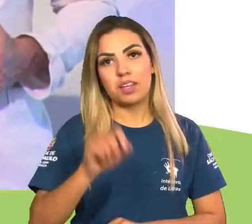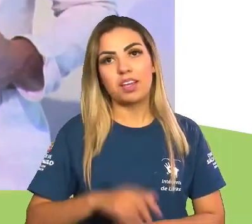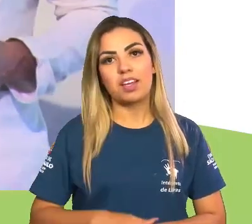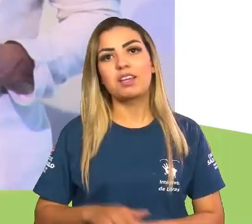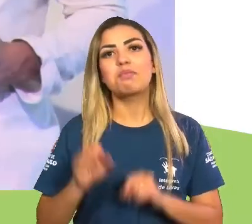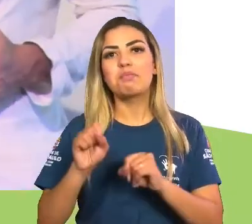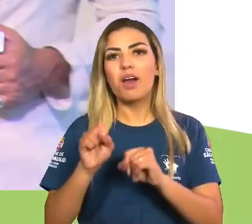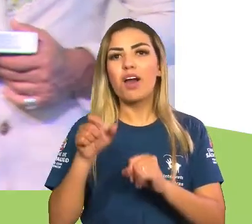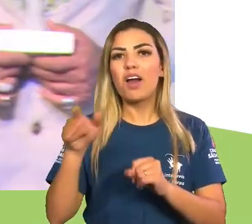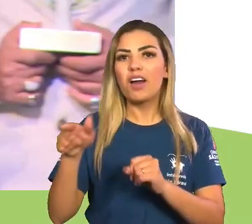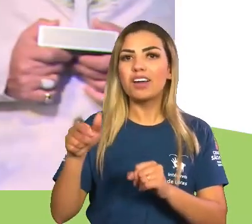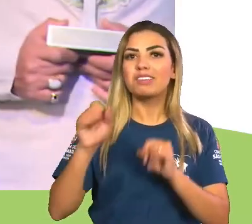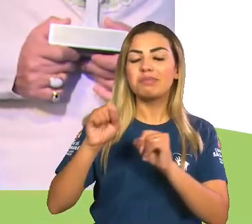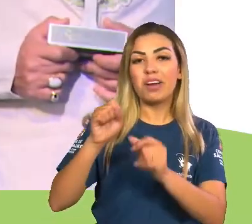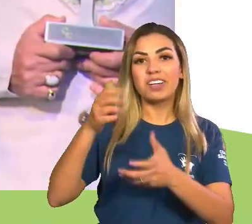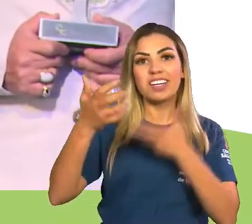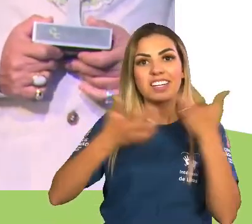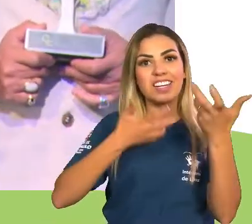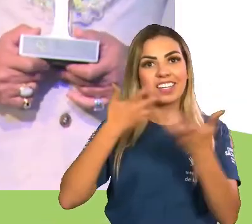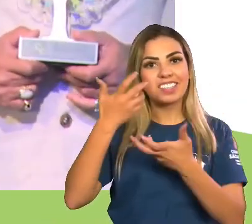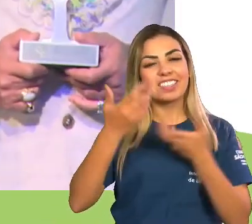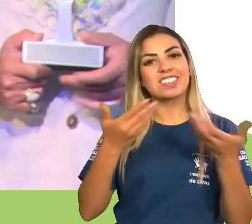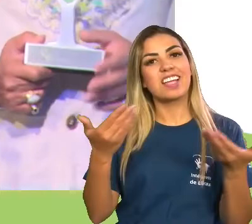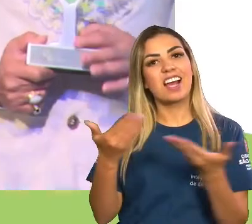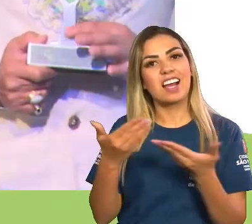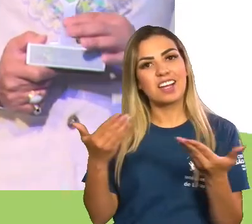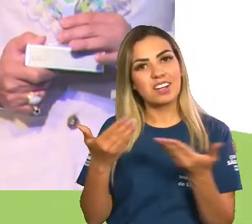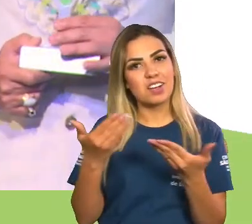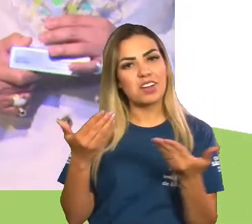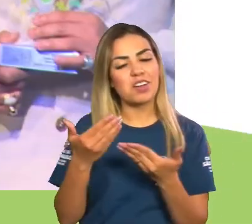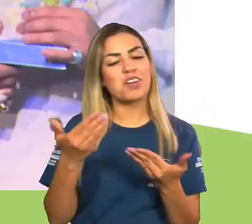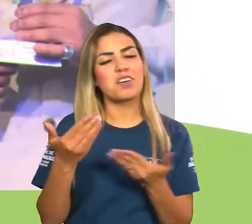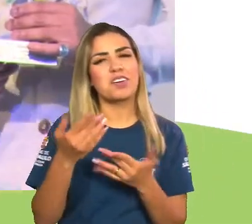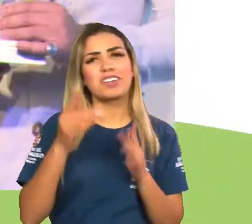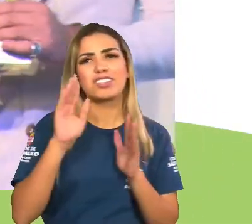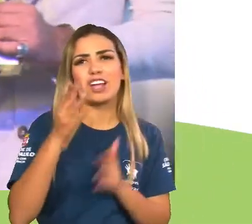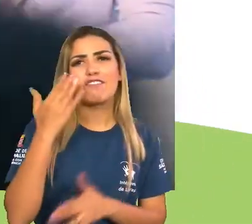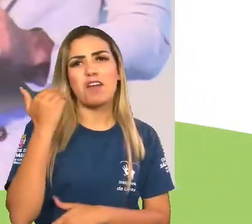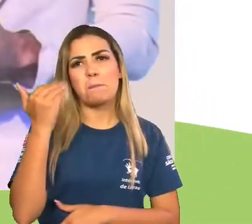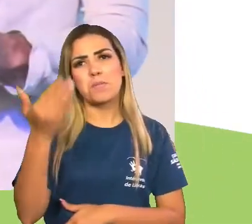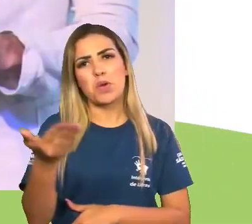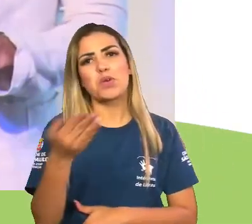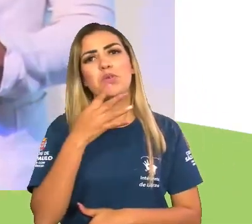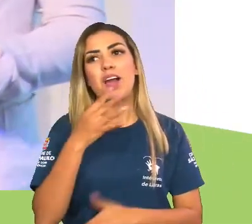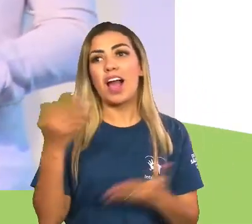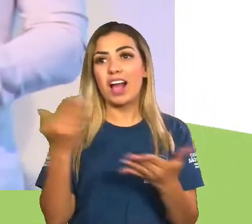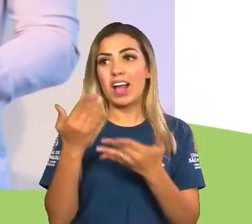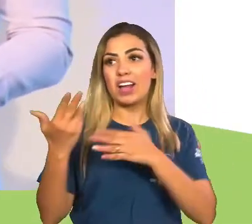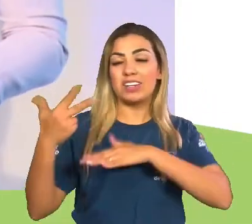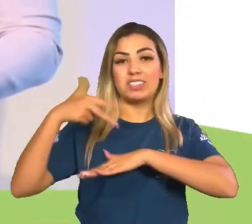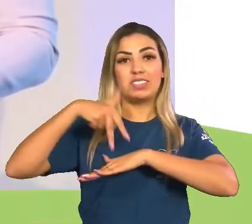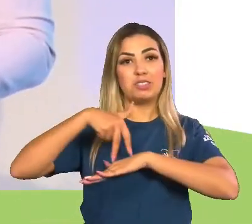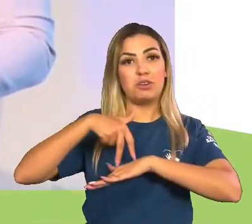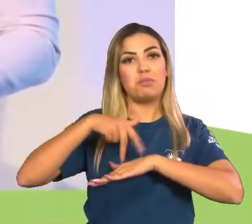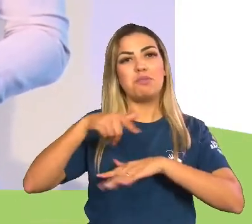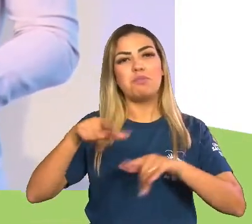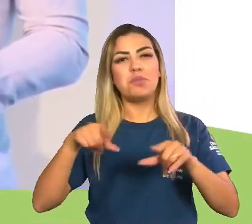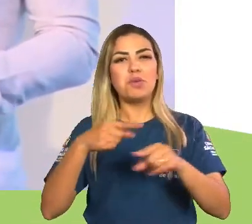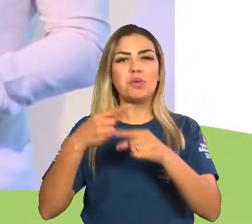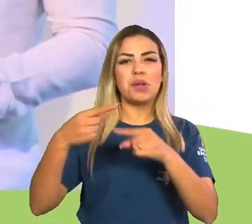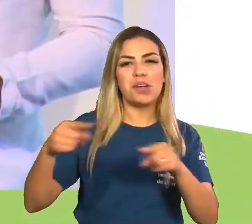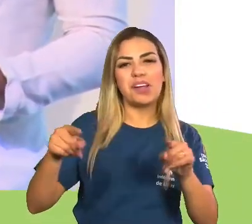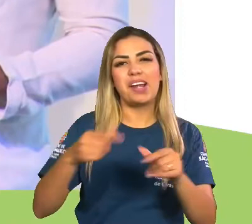Brown ao vivo e a cores. Esse que é um nome conhecido em todo mundo e, ó, vai ter aqui uma canjinha para a